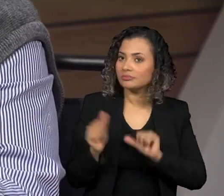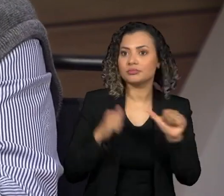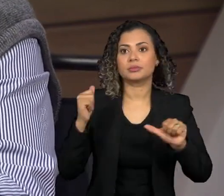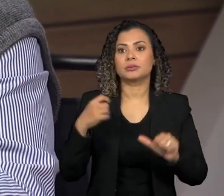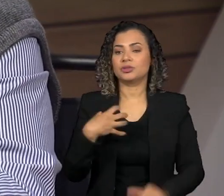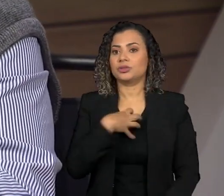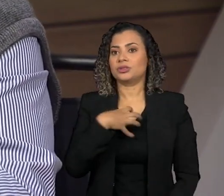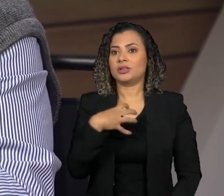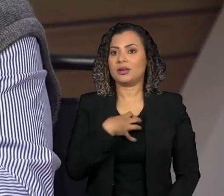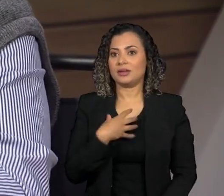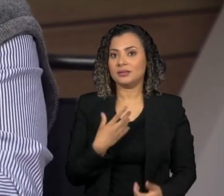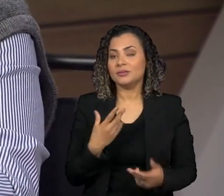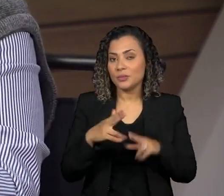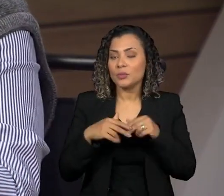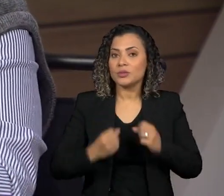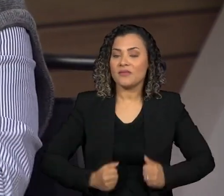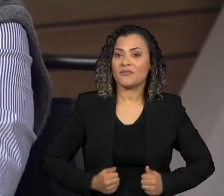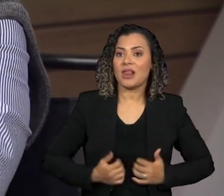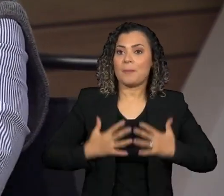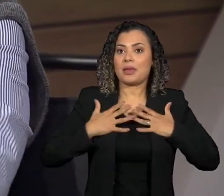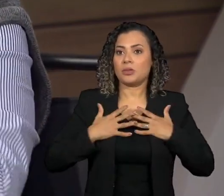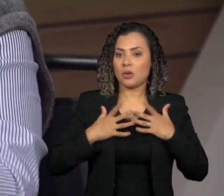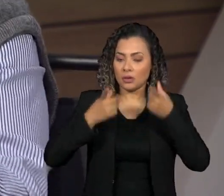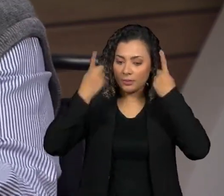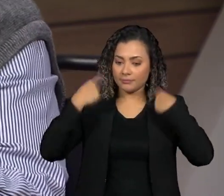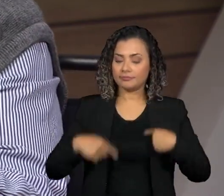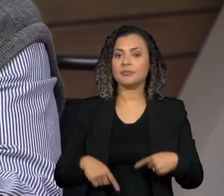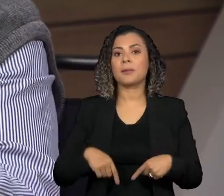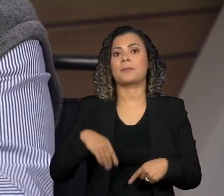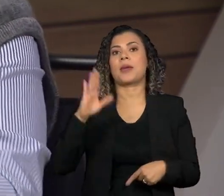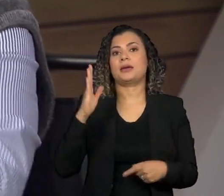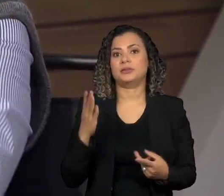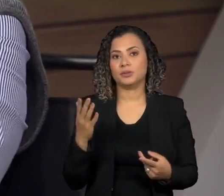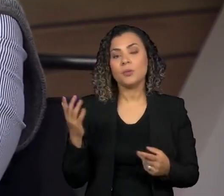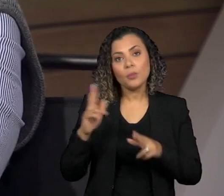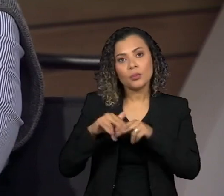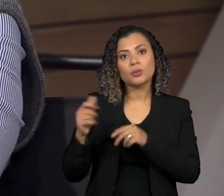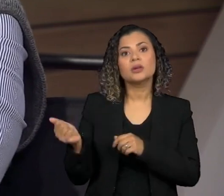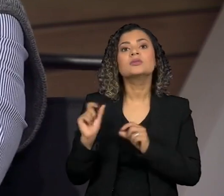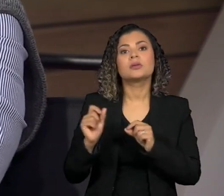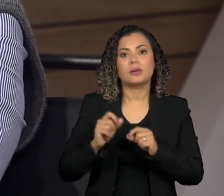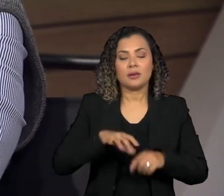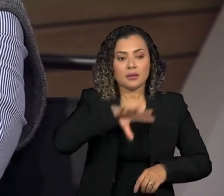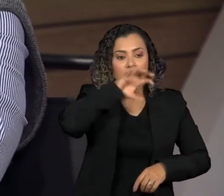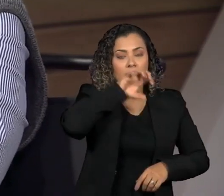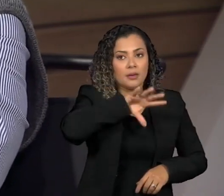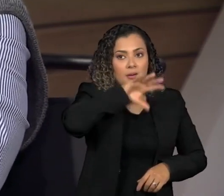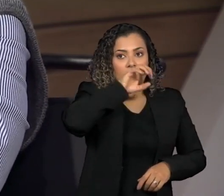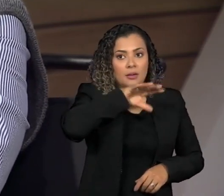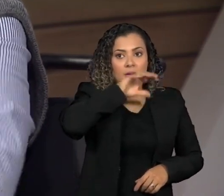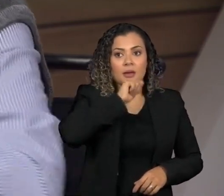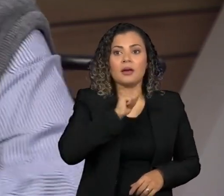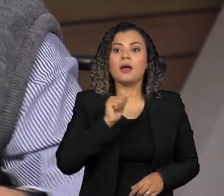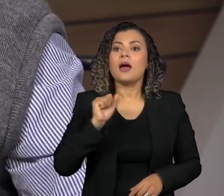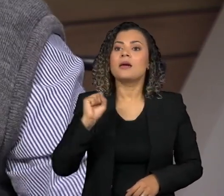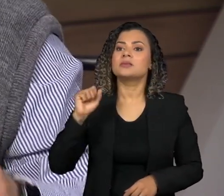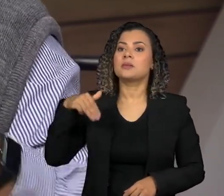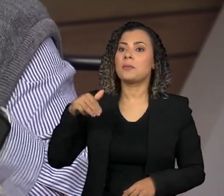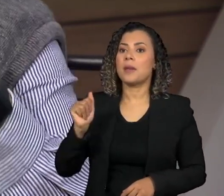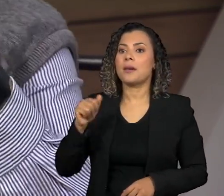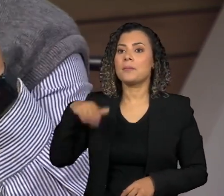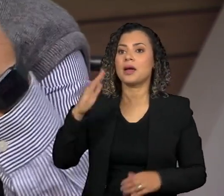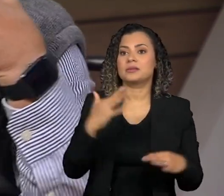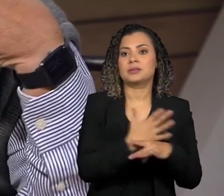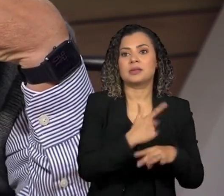resposta, digamos, inflamatória para um tipo de resposta alérgica. Por isso que a asma é mais frequente em cidades. E